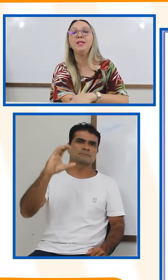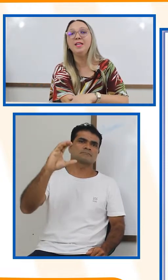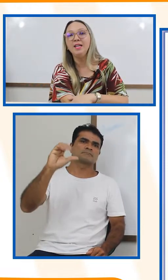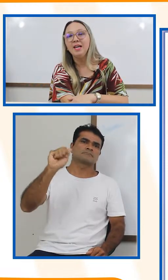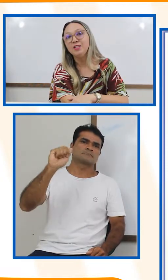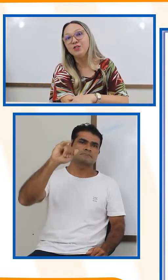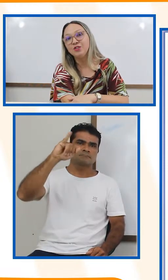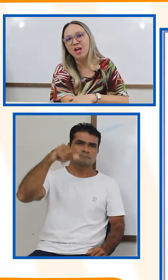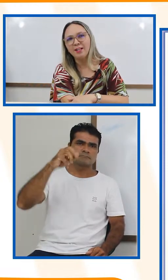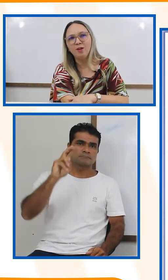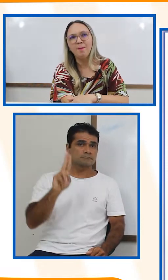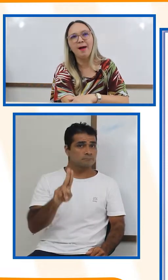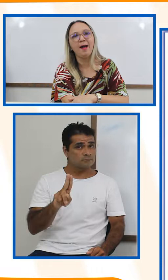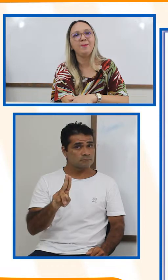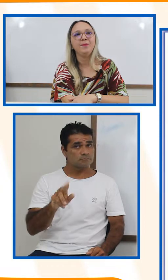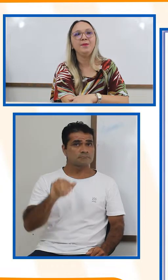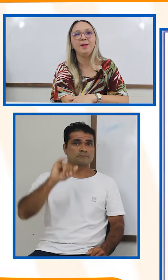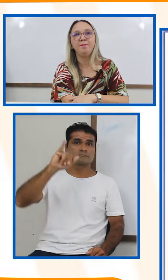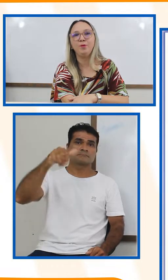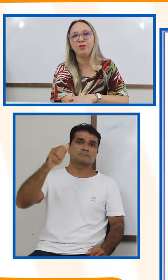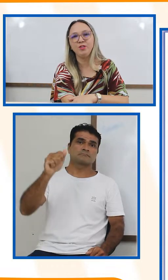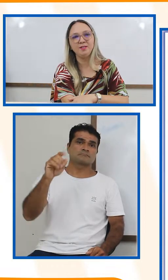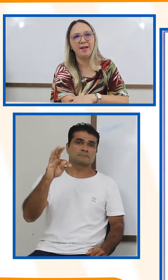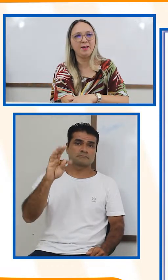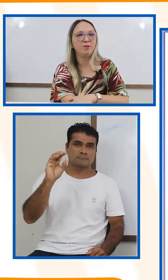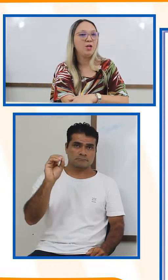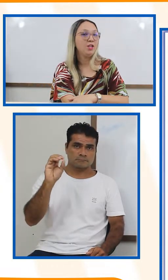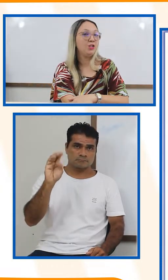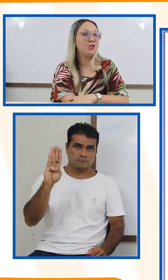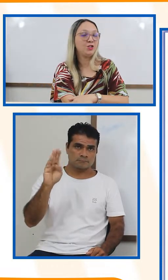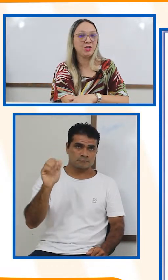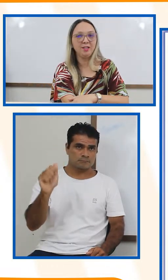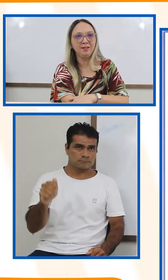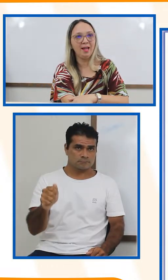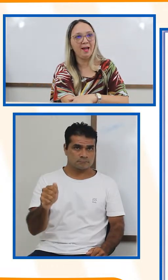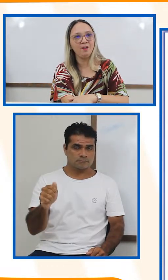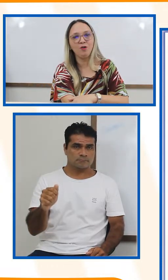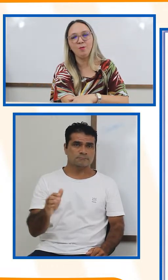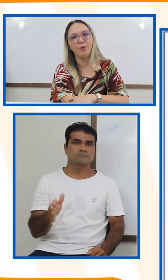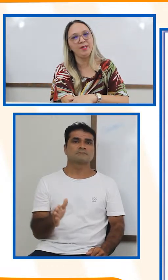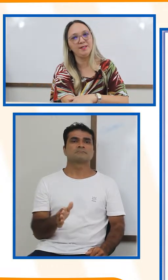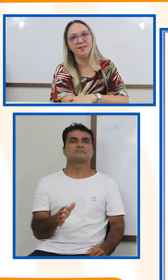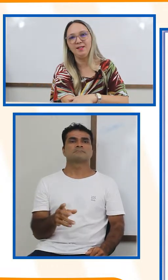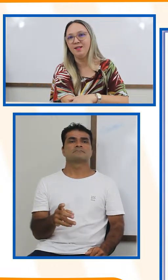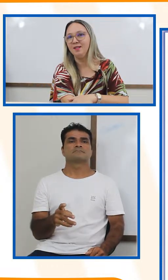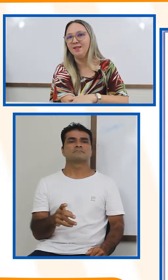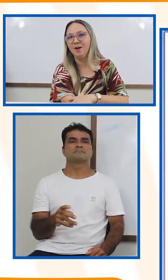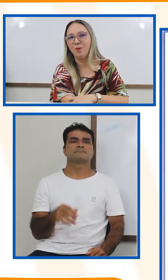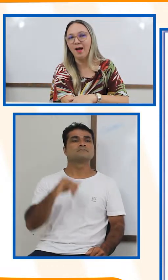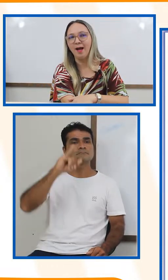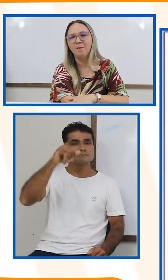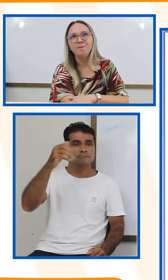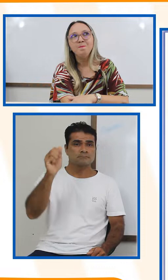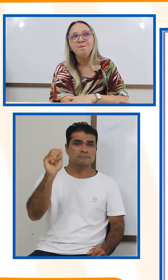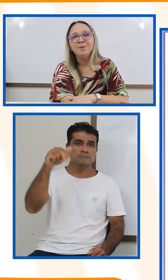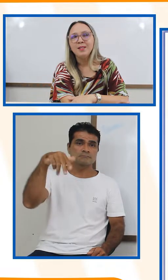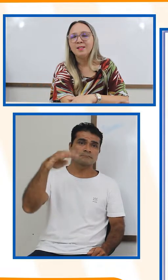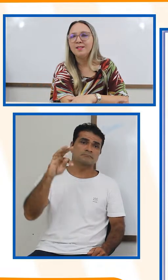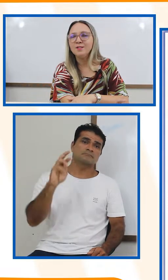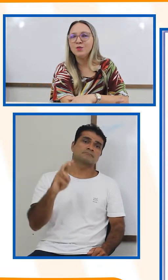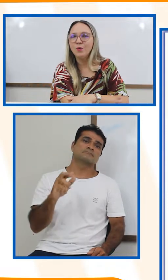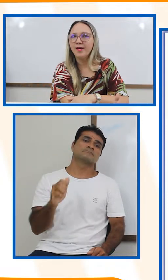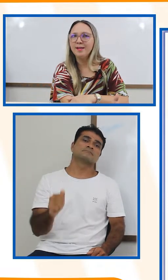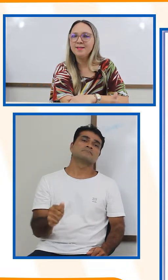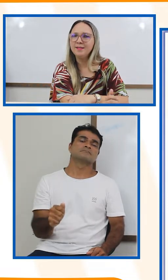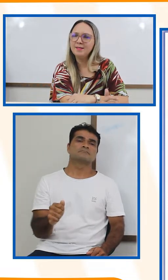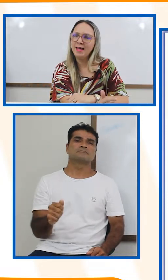jenipapo e jatobá. Depois disseram, jantar como esse não há.